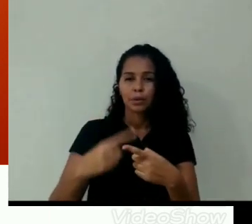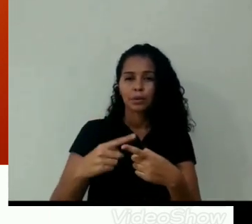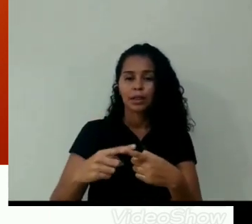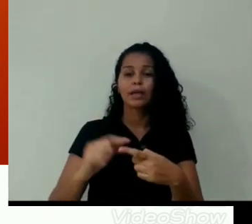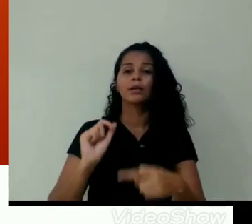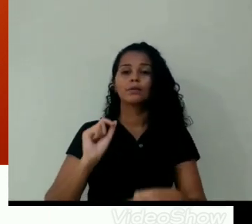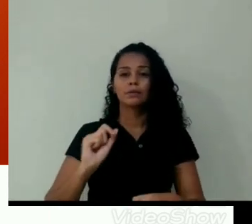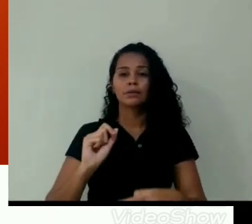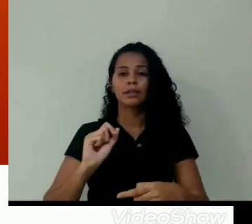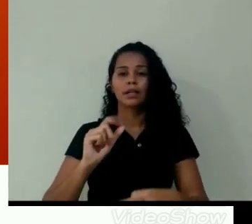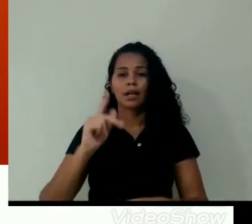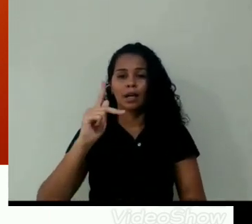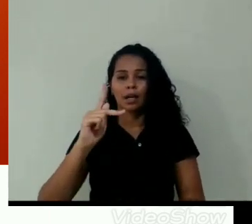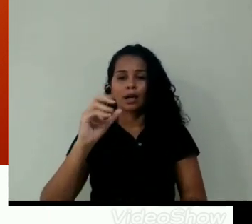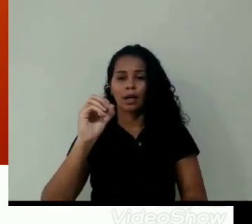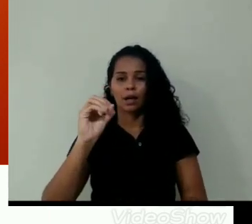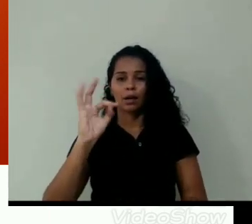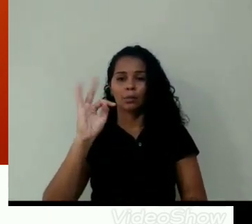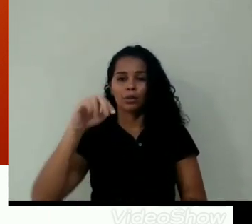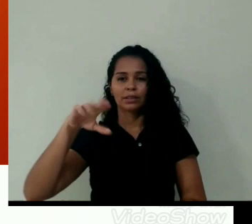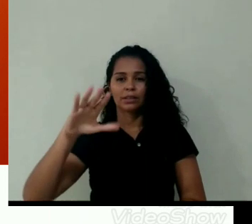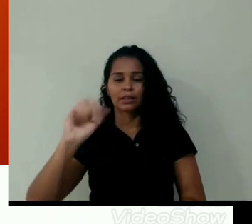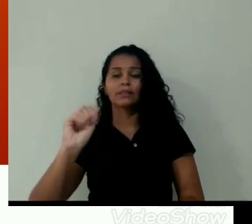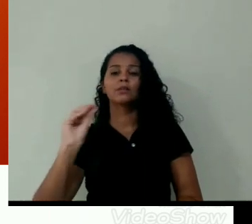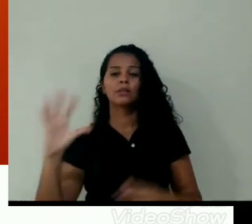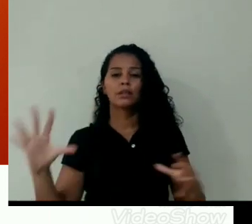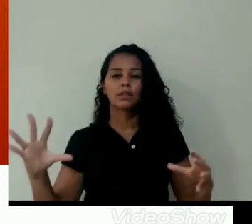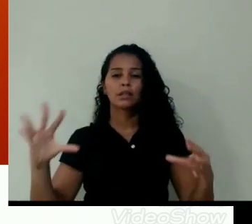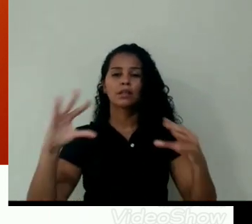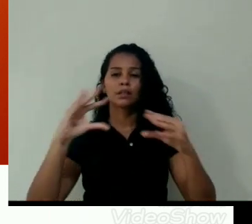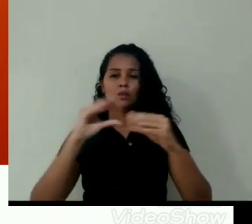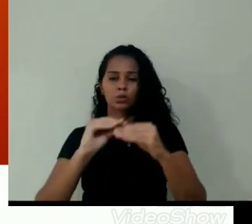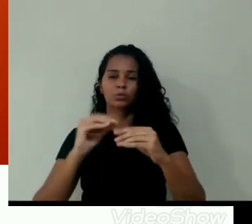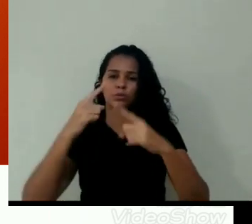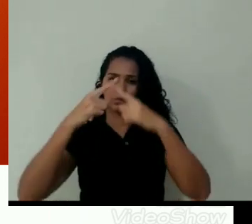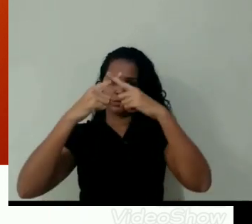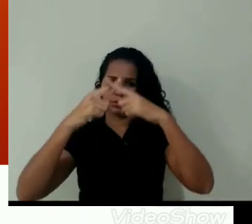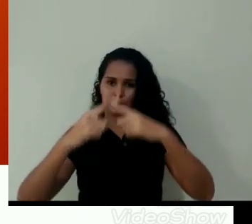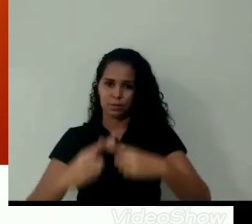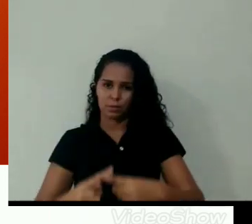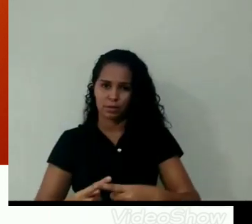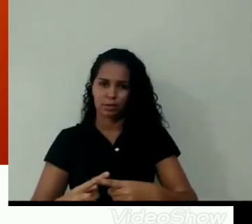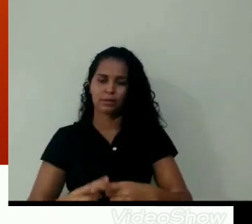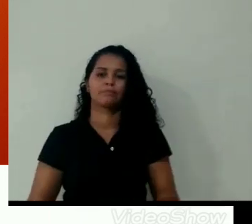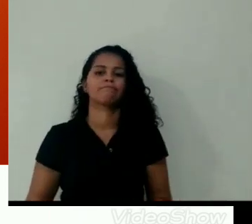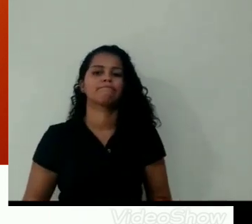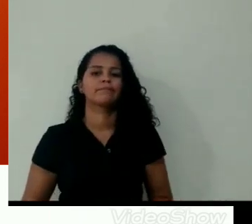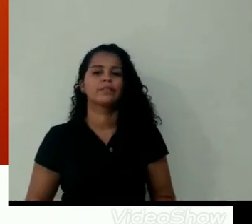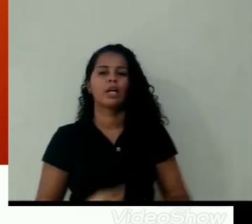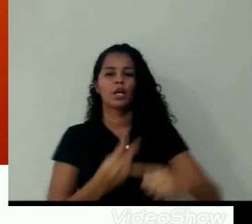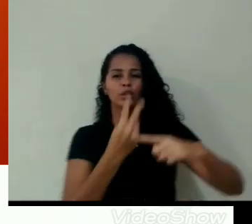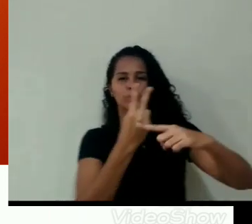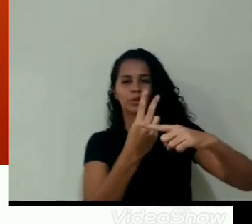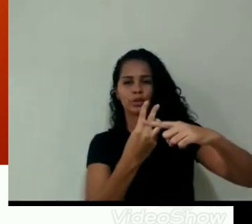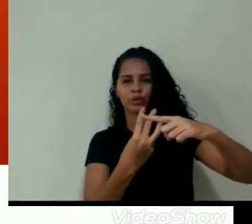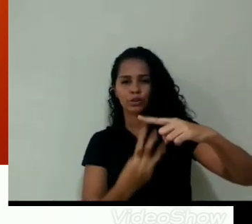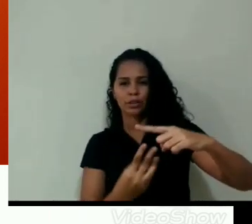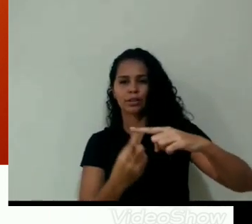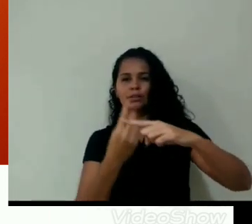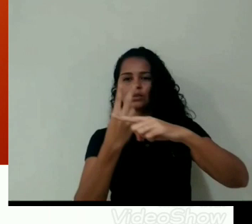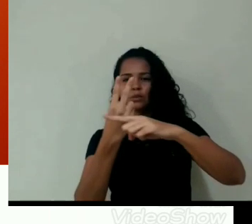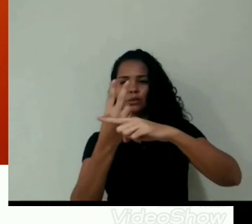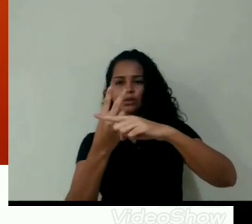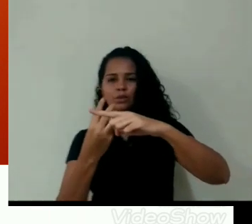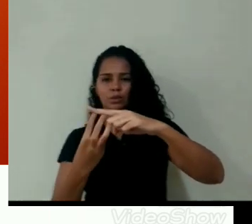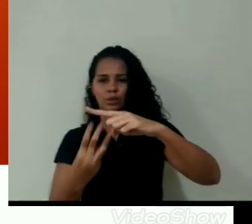2/3, e aí você efetua o produto dos numeradores, 2 vezes 2 vai dar 4. E o produto dos denominadores,